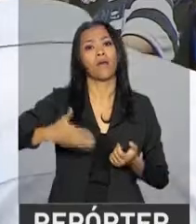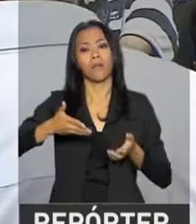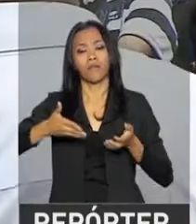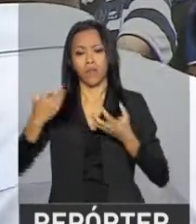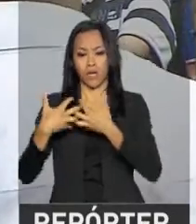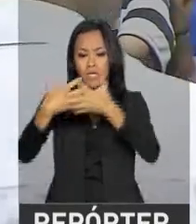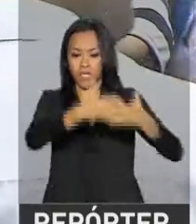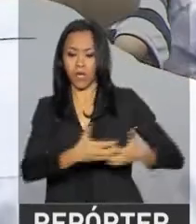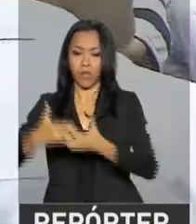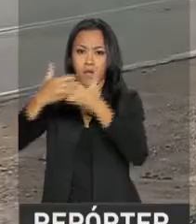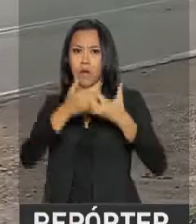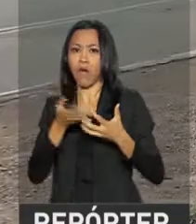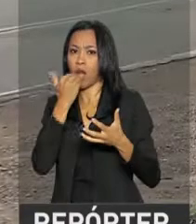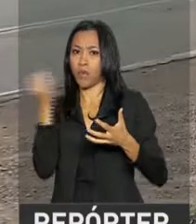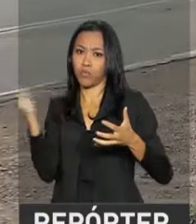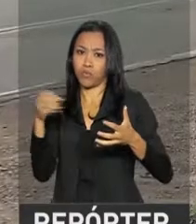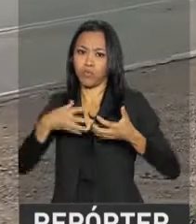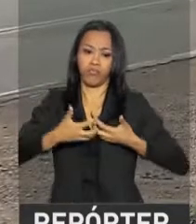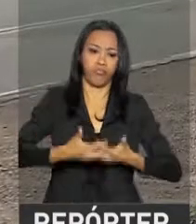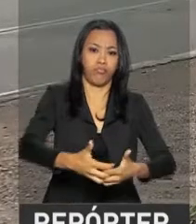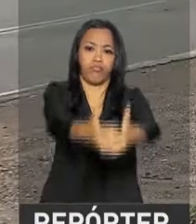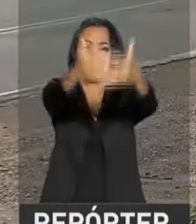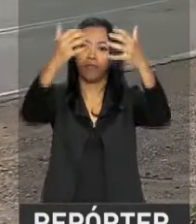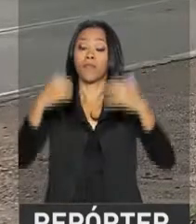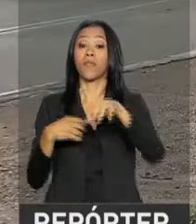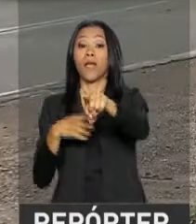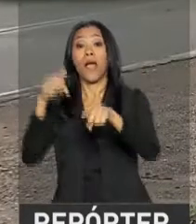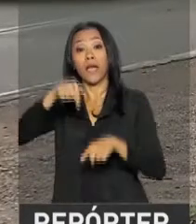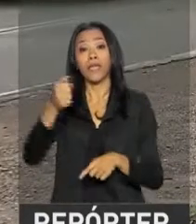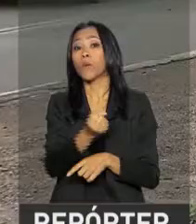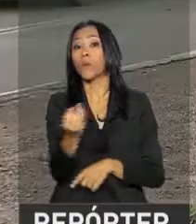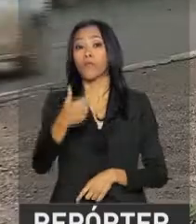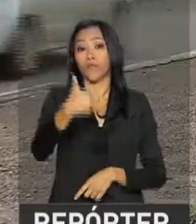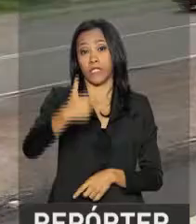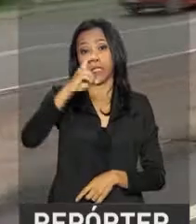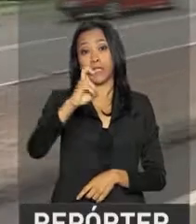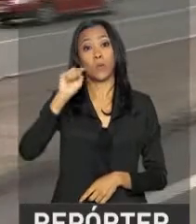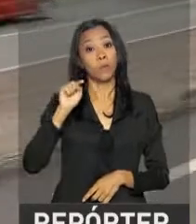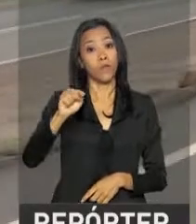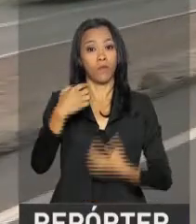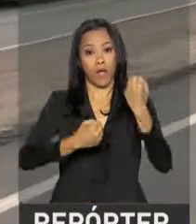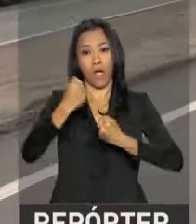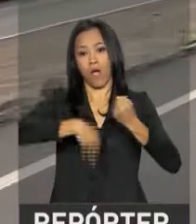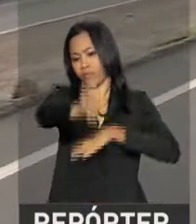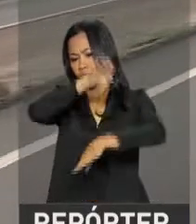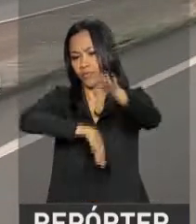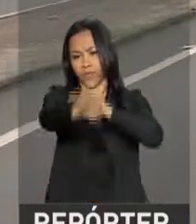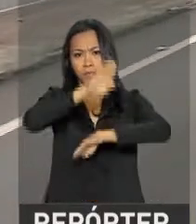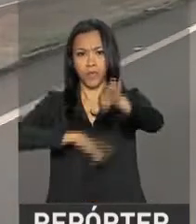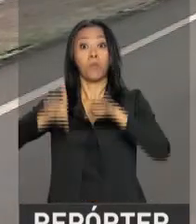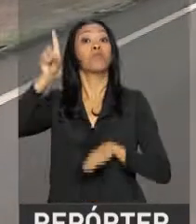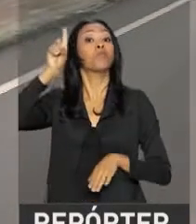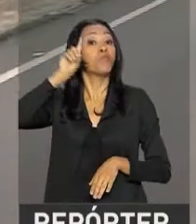impacto econômico muito grande. Por aqui passam cerca de 25 mil veículos por dia. Só no lote 1, o governo